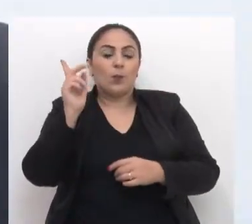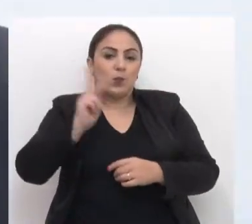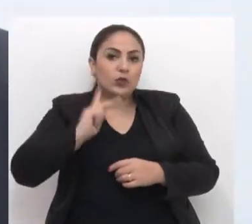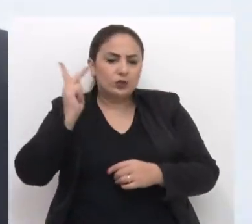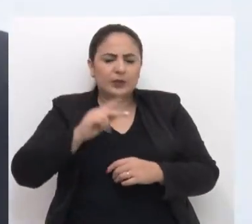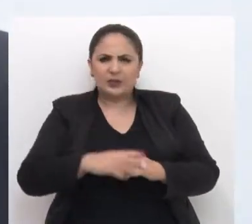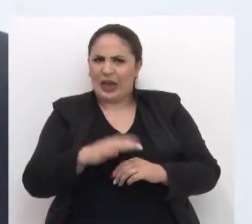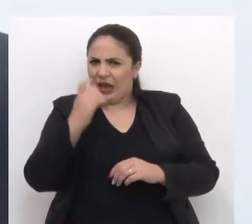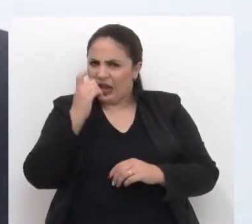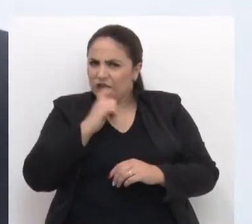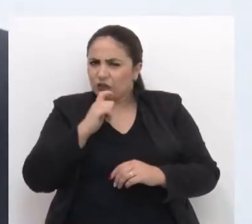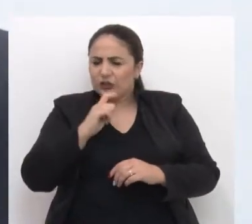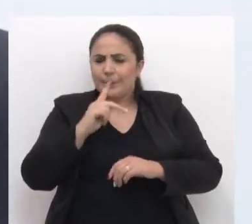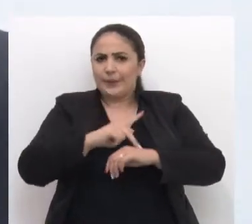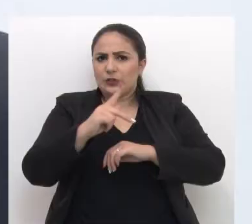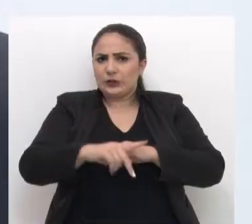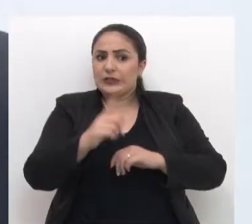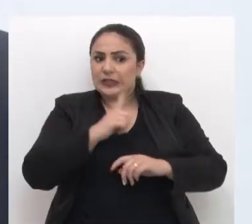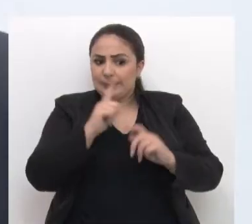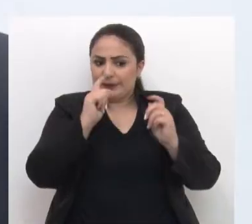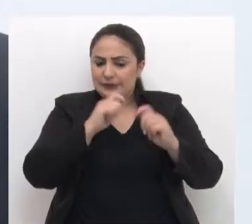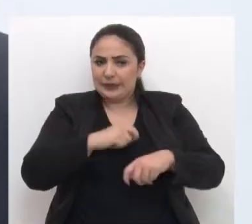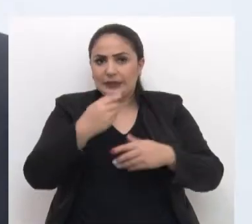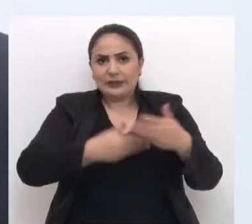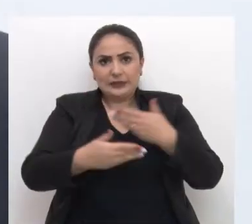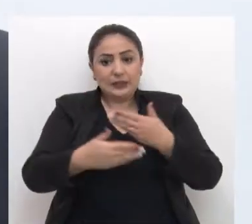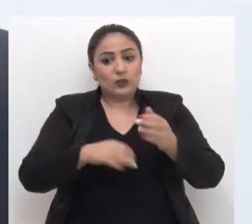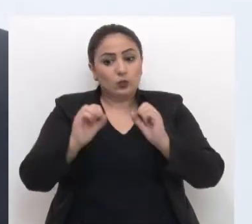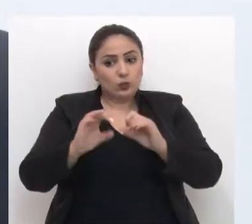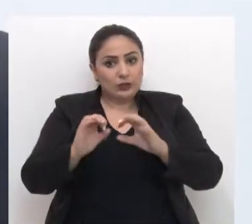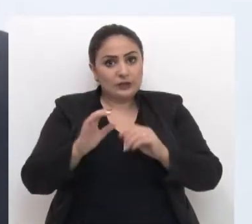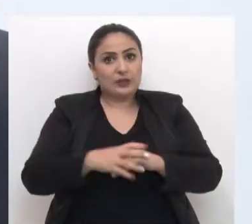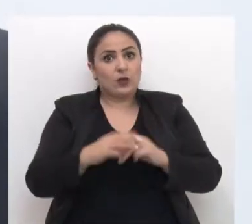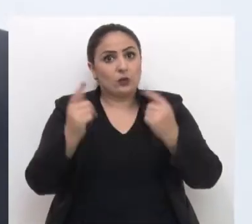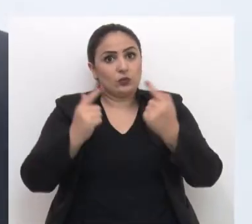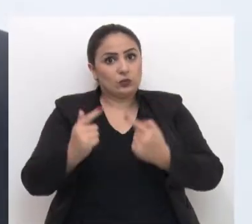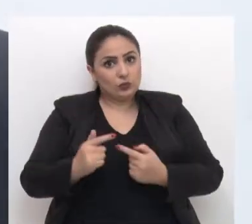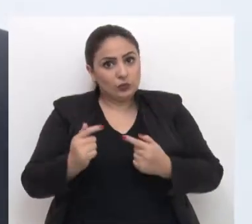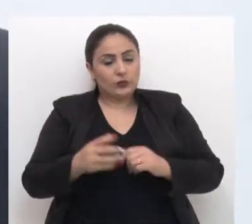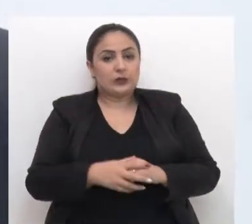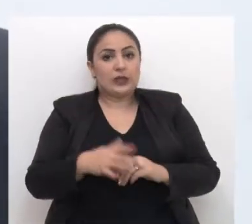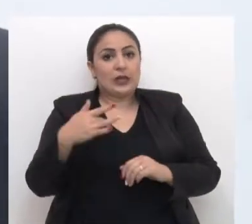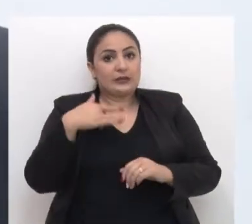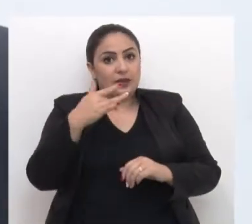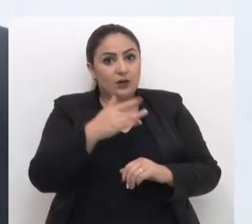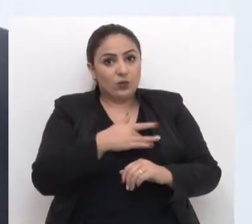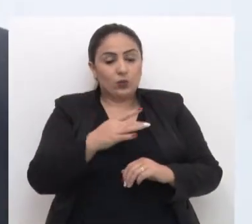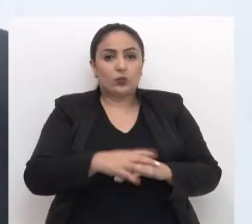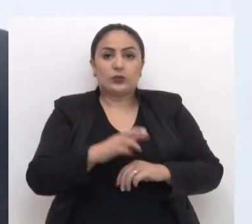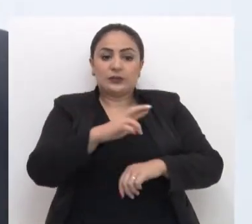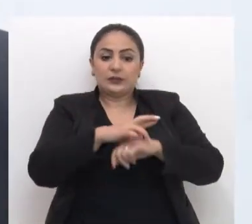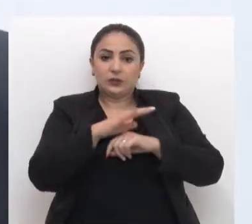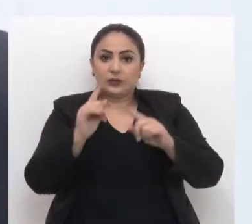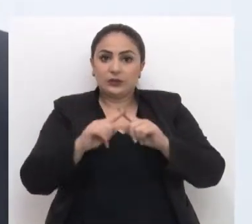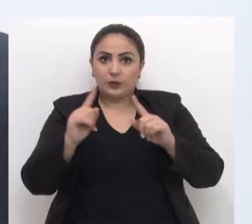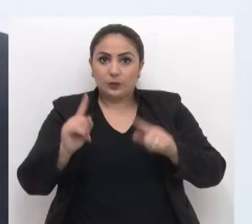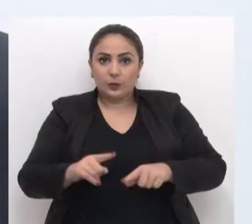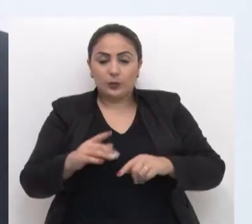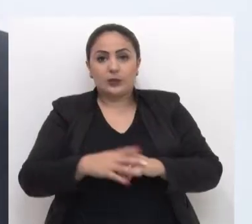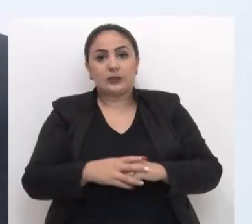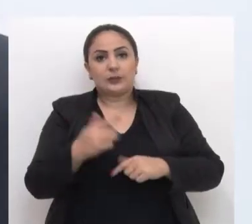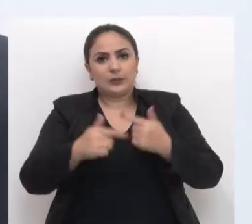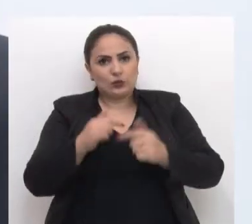politicamente. Será que Passo Fundo teria condição de atender a educação, a infraestrutura, saneamento, saúde,